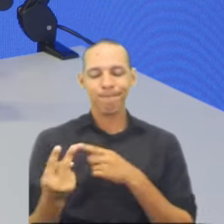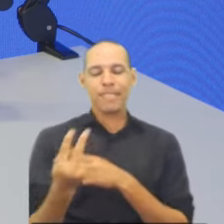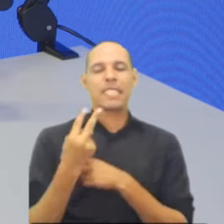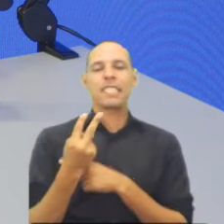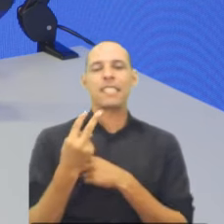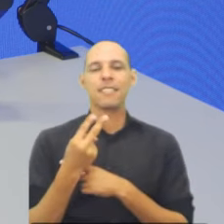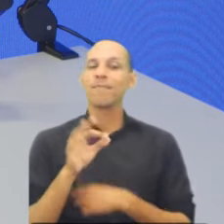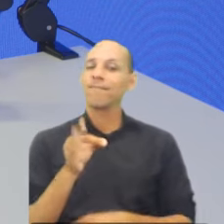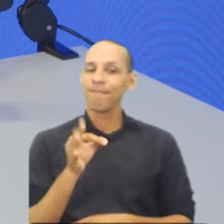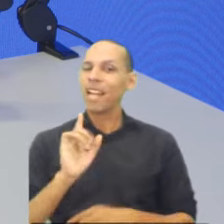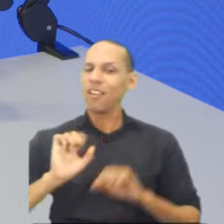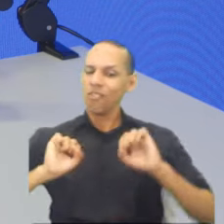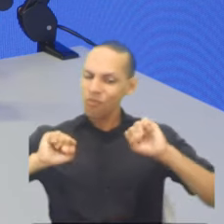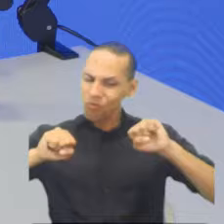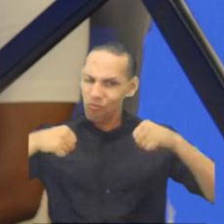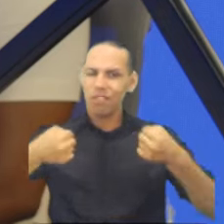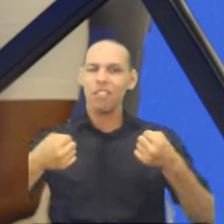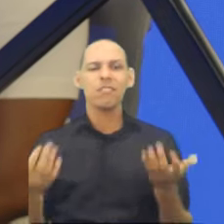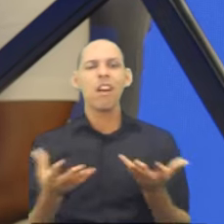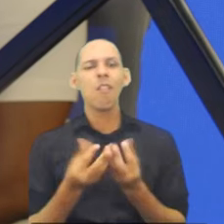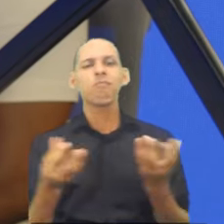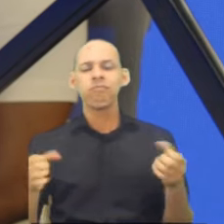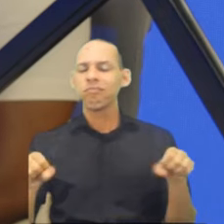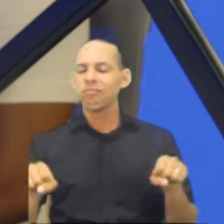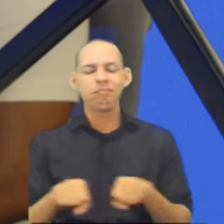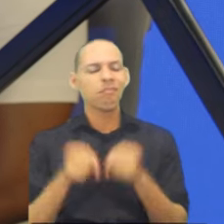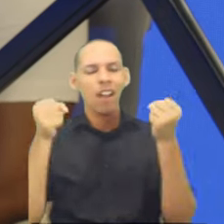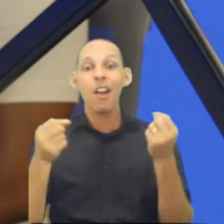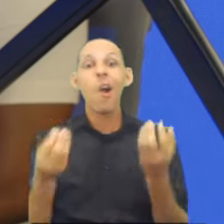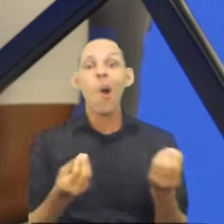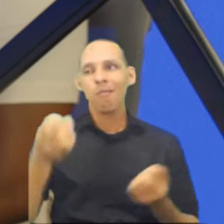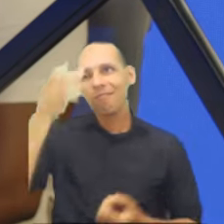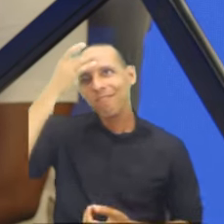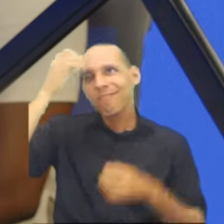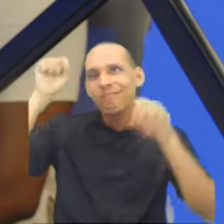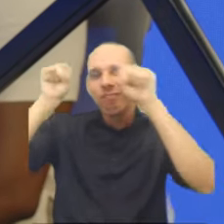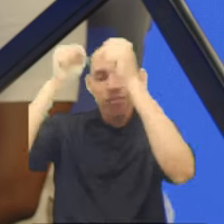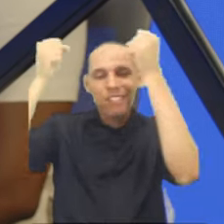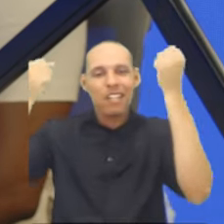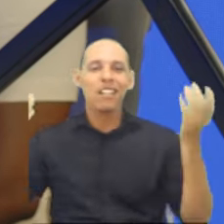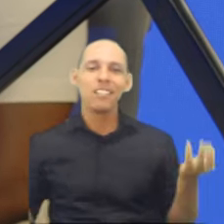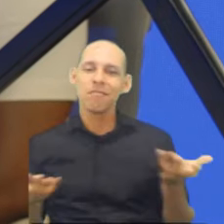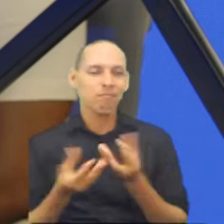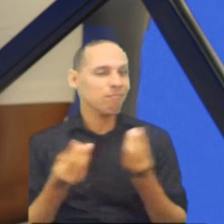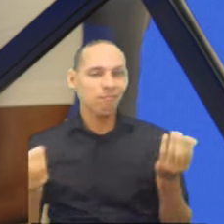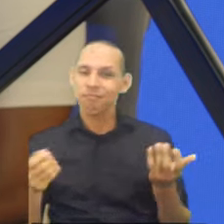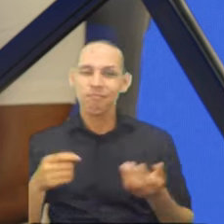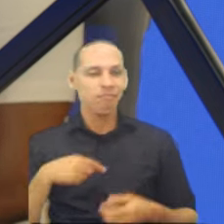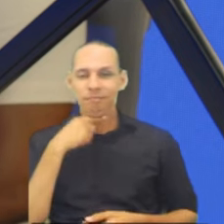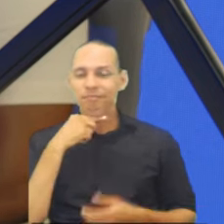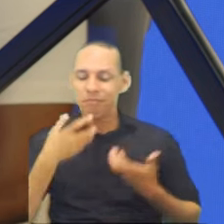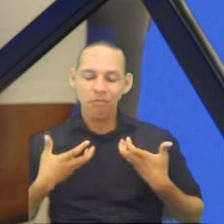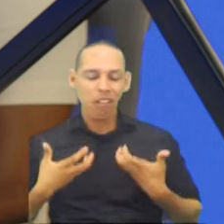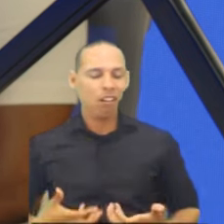e se preparar emocionalmente mas o esforço imenso por isso que muita gente tem quebrado mentalmente por isso que muita gente